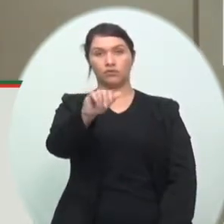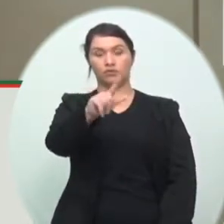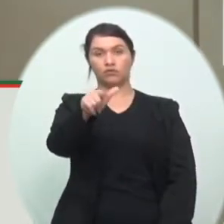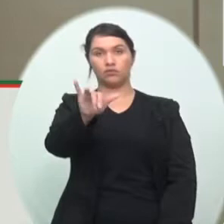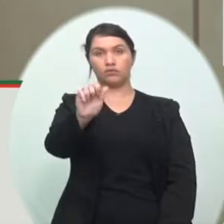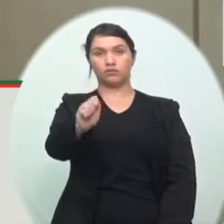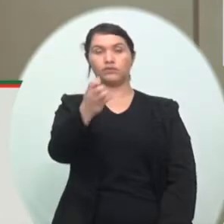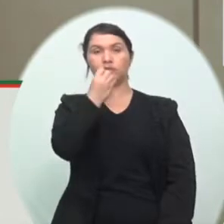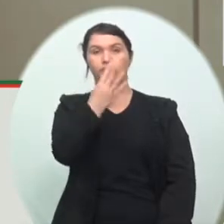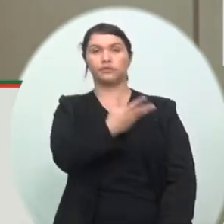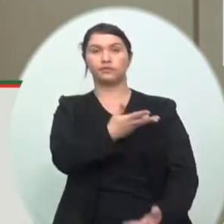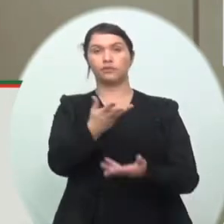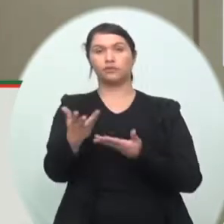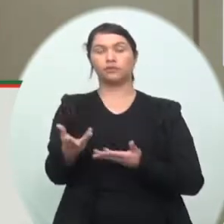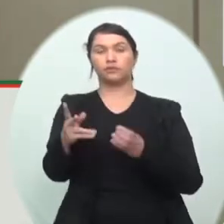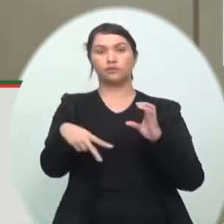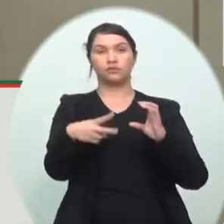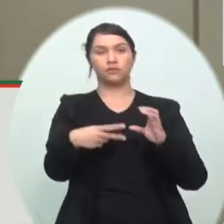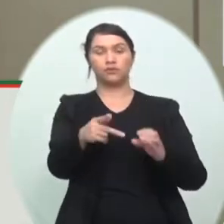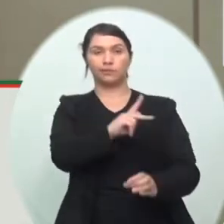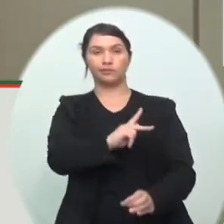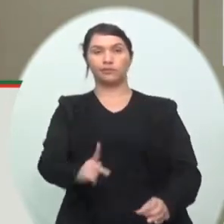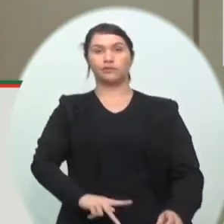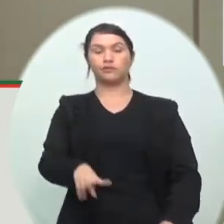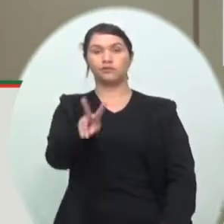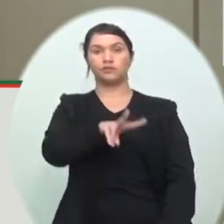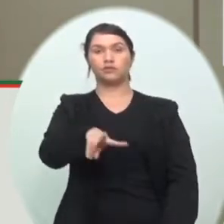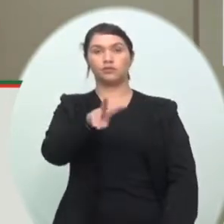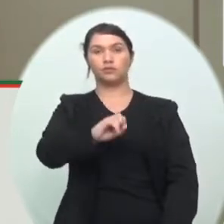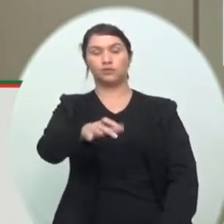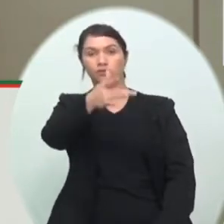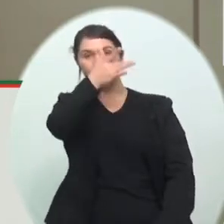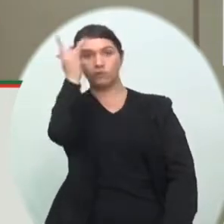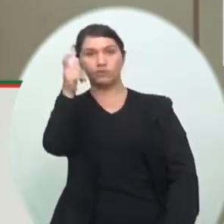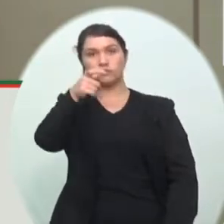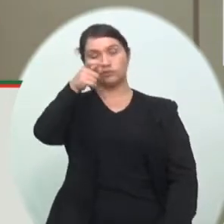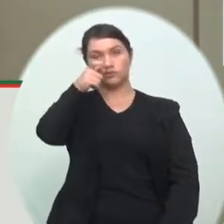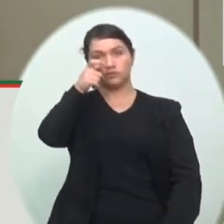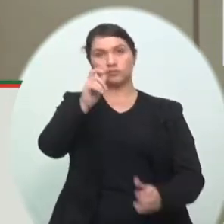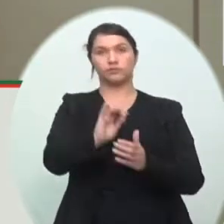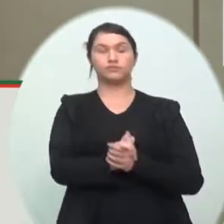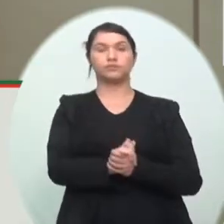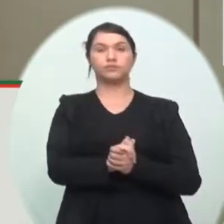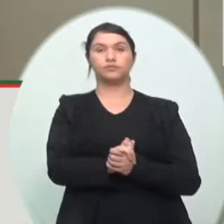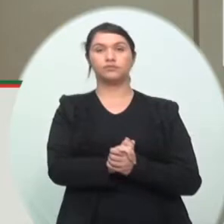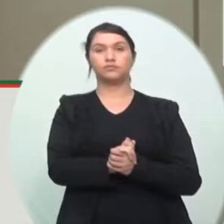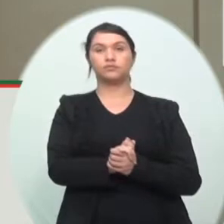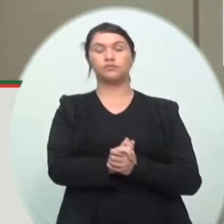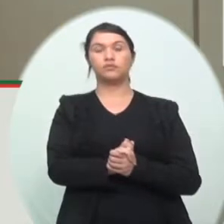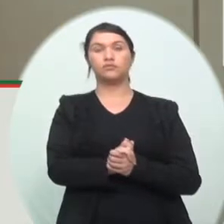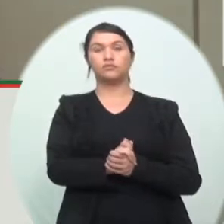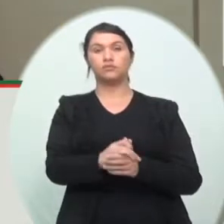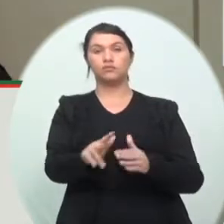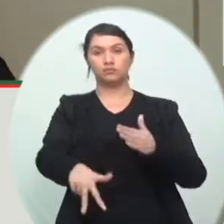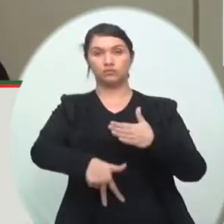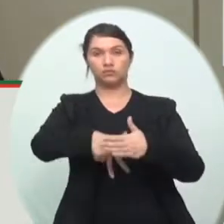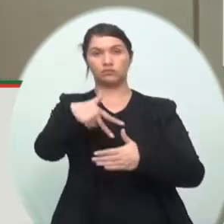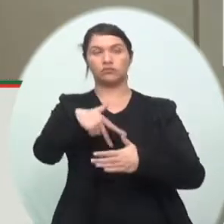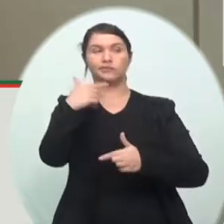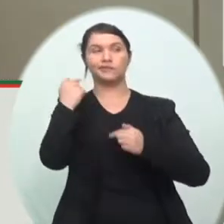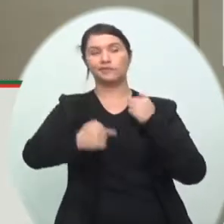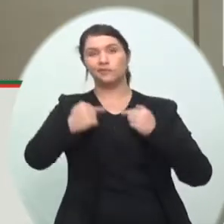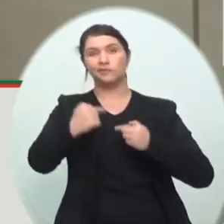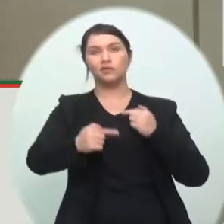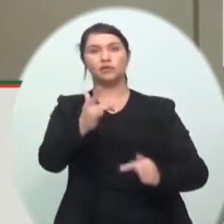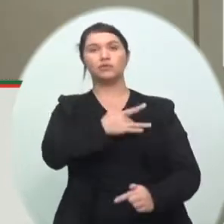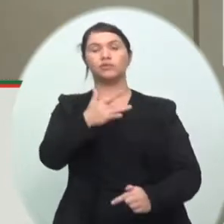Senhor presidente, senhores vereadores, a todos que nos acompanham, eu venho debatendo nessa tribuna aqui sobre a